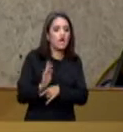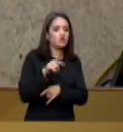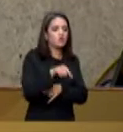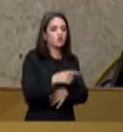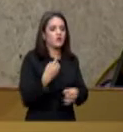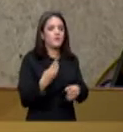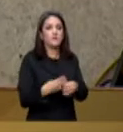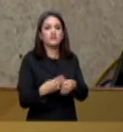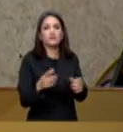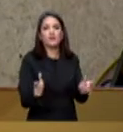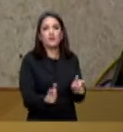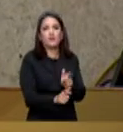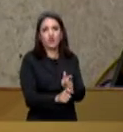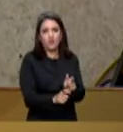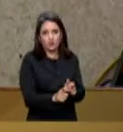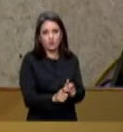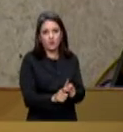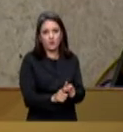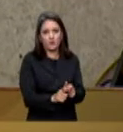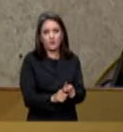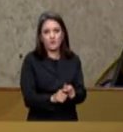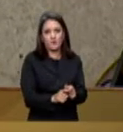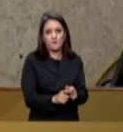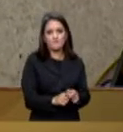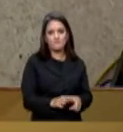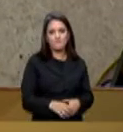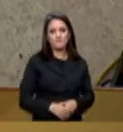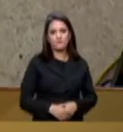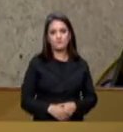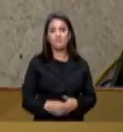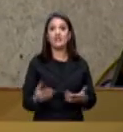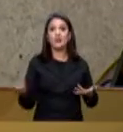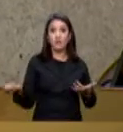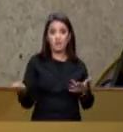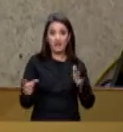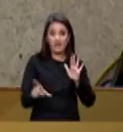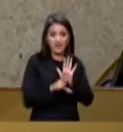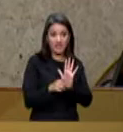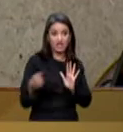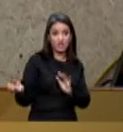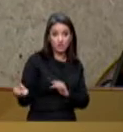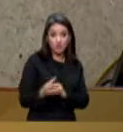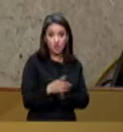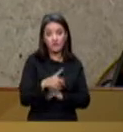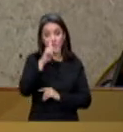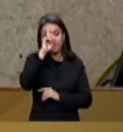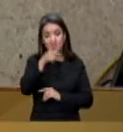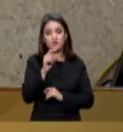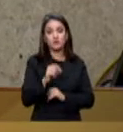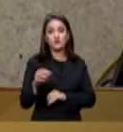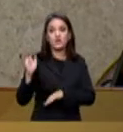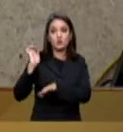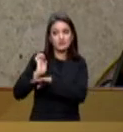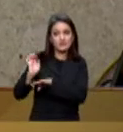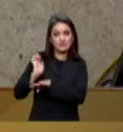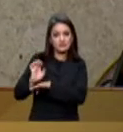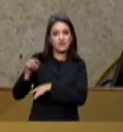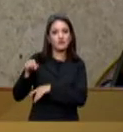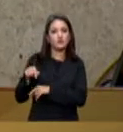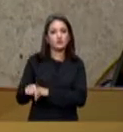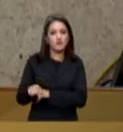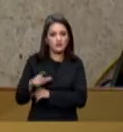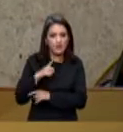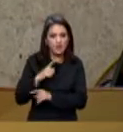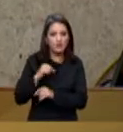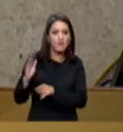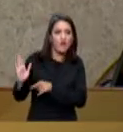do serviço nos municípios menores. A nova lei determina que os estados, no intuito de atender